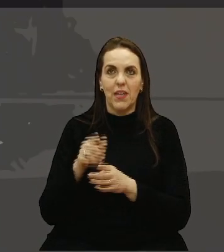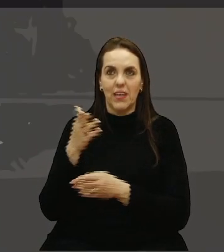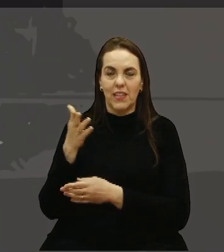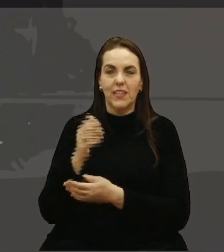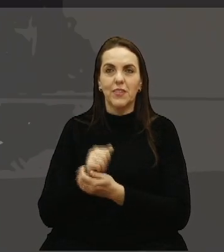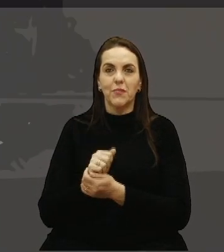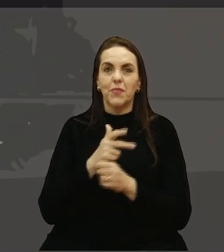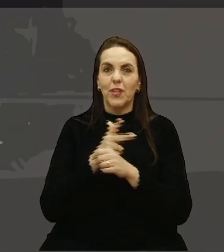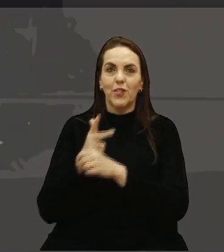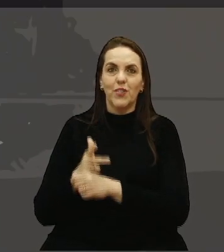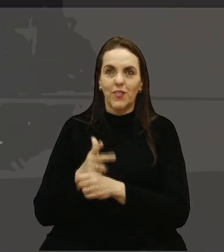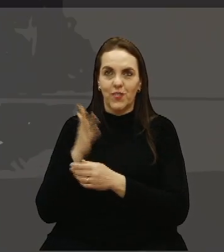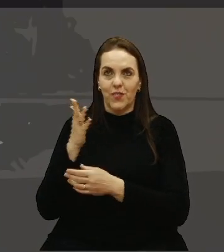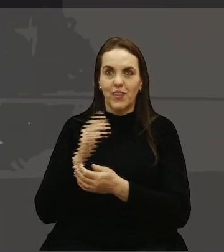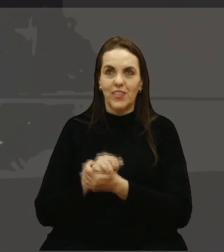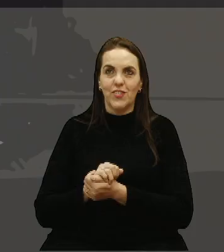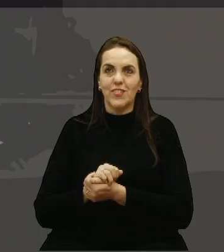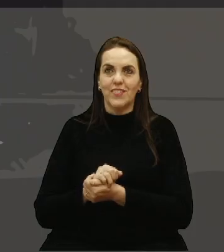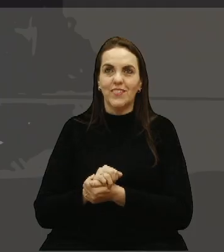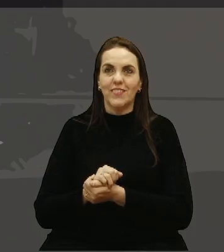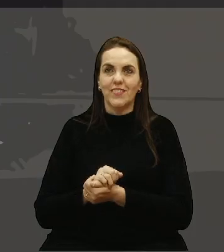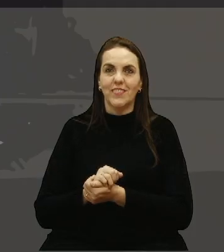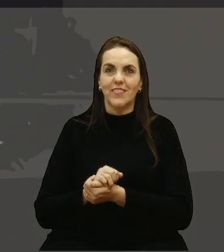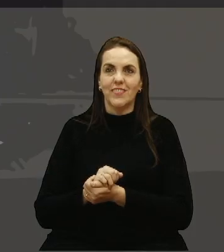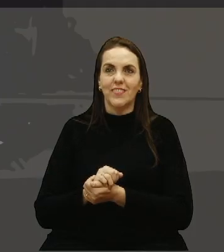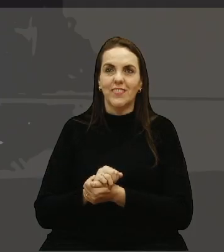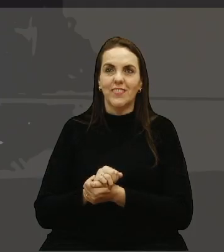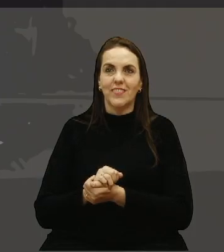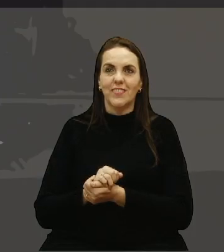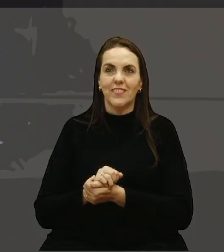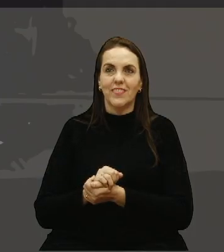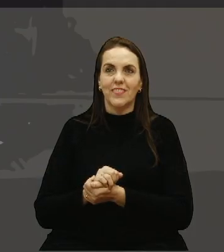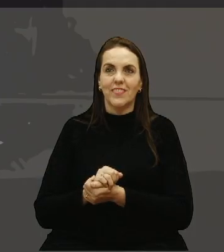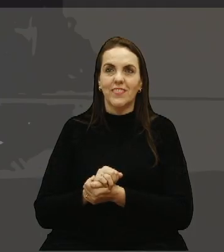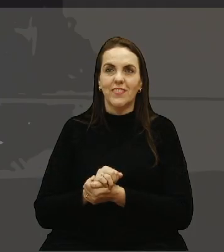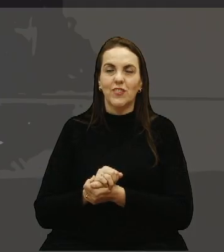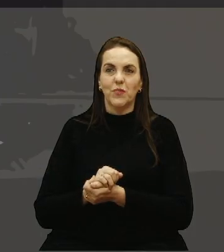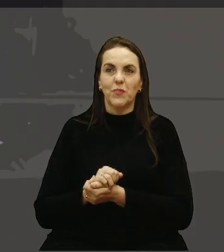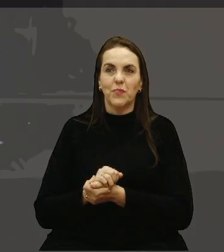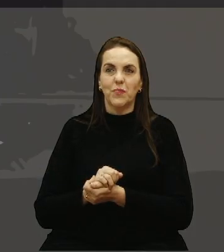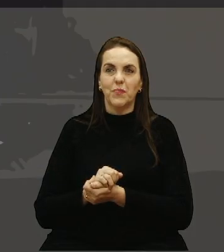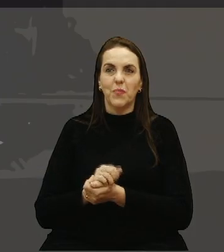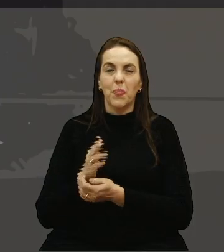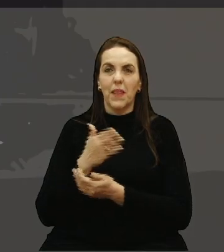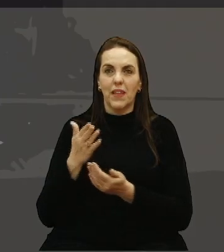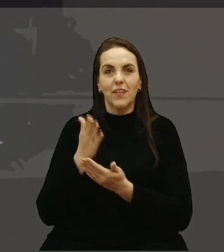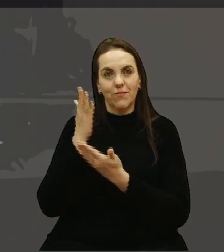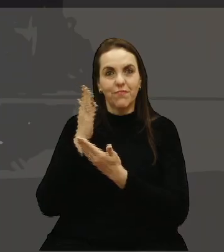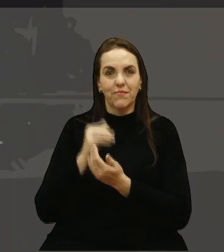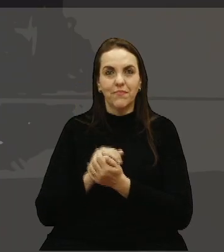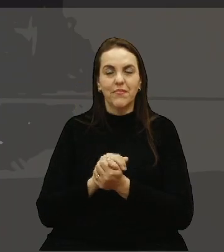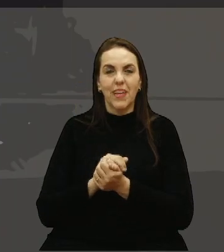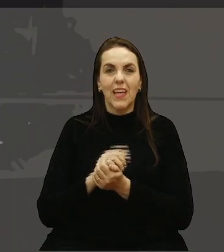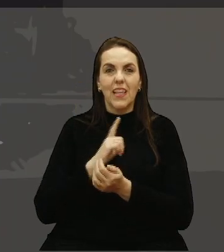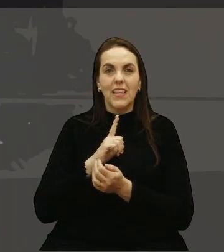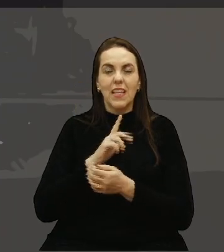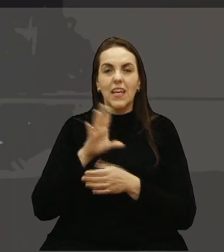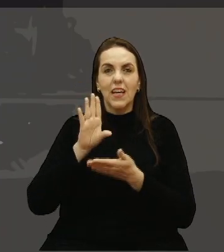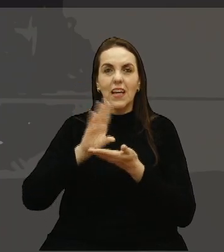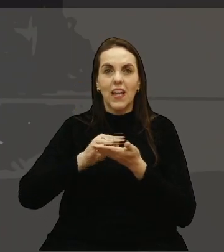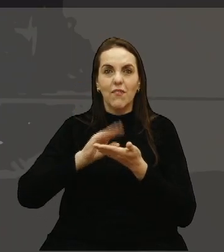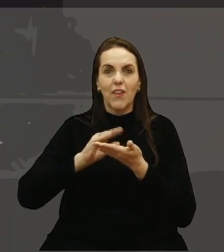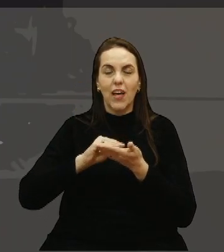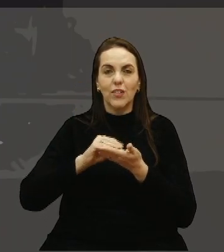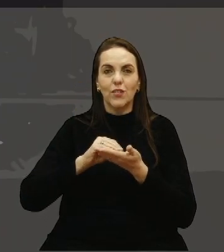vídeo? Ah, não entraram, é só o vídeo? Não entraram? Então estão aí, mas nós tínhamos gravado um